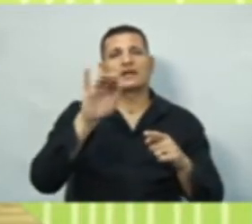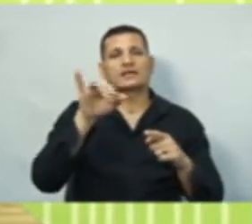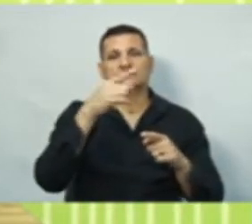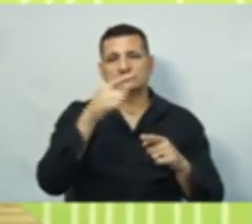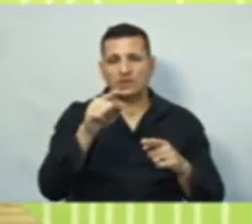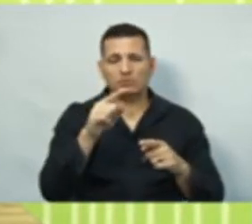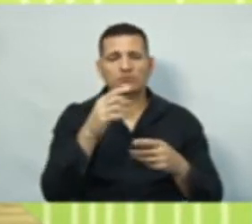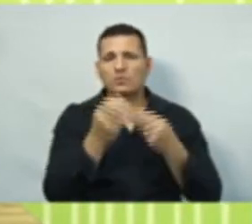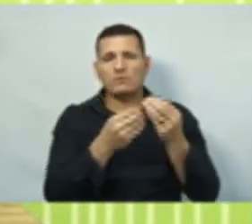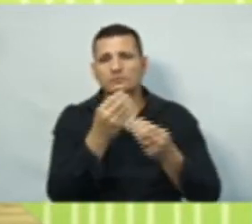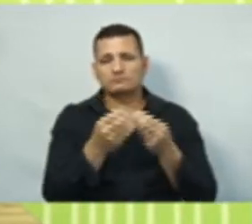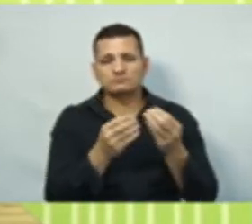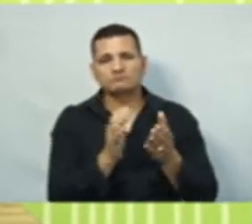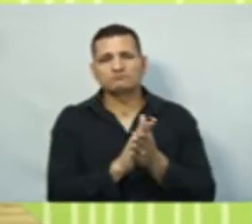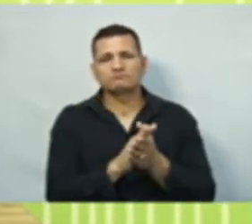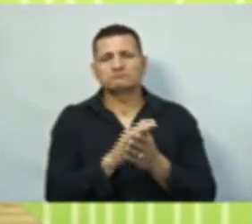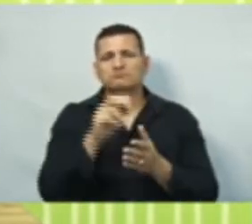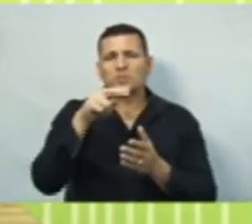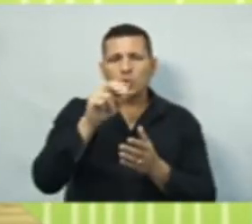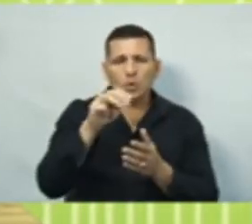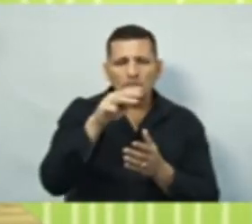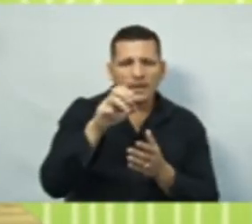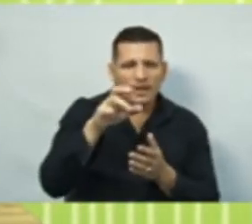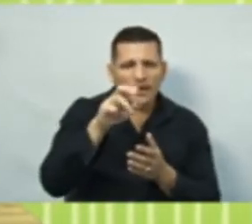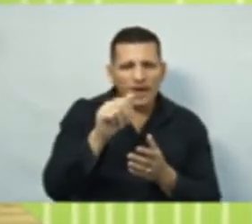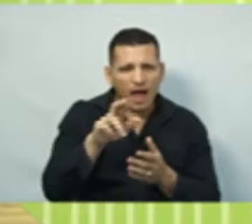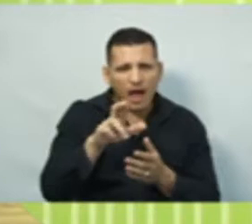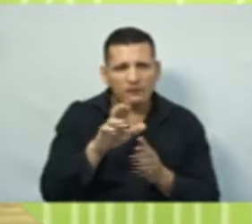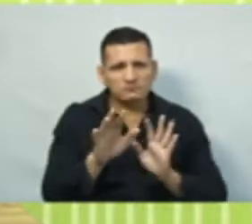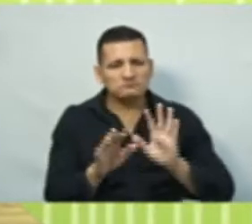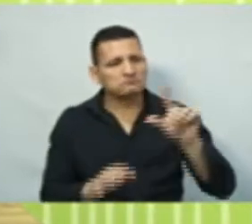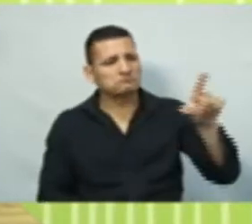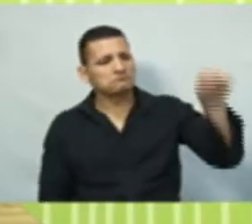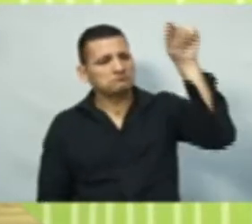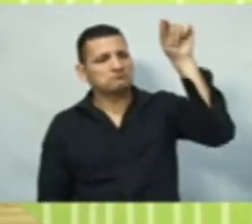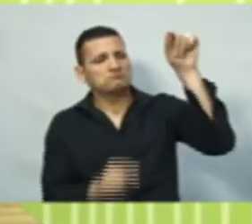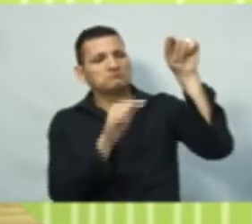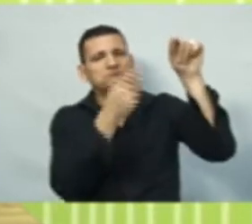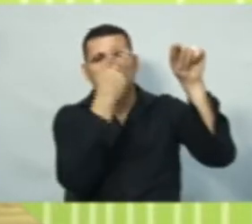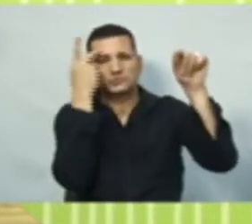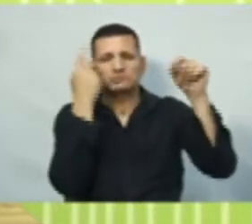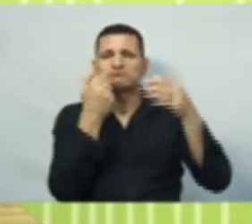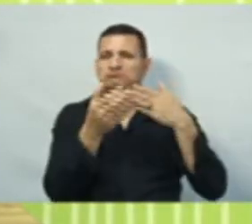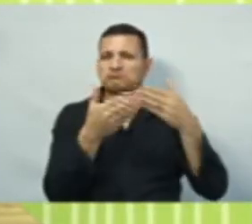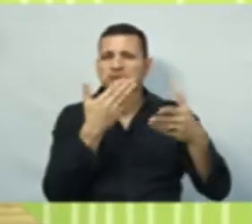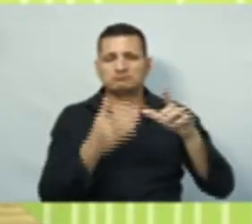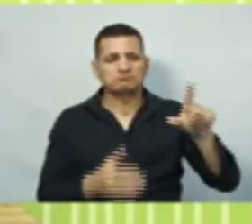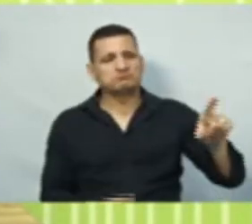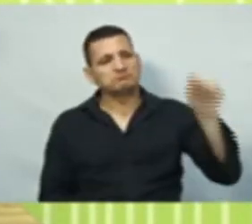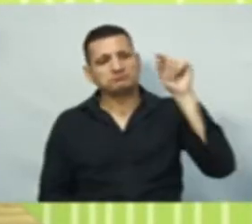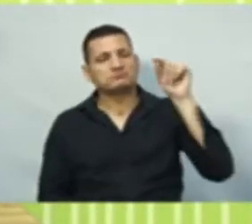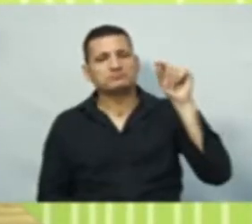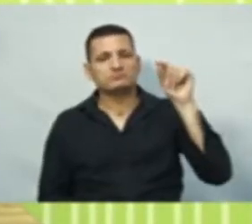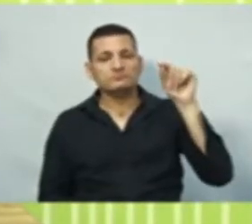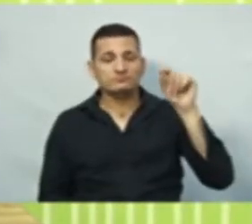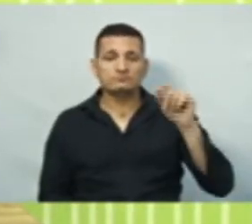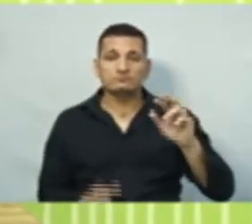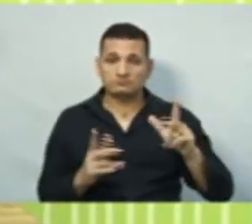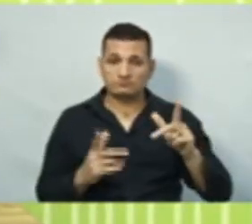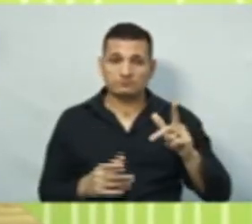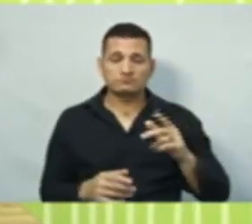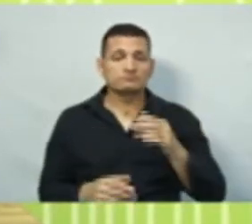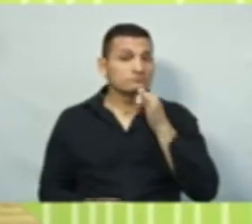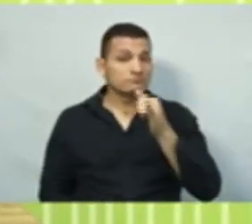liquidante. Parece palavras difíceis, né? Nomeia um Zé Ninguém, nomeia uma pessoa. Claro, gente, quando se